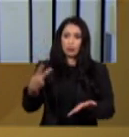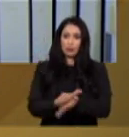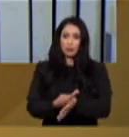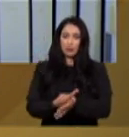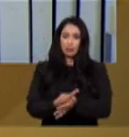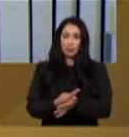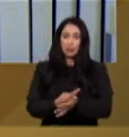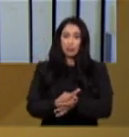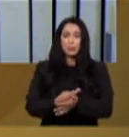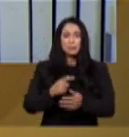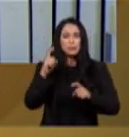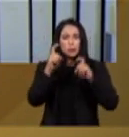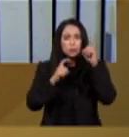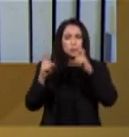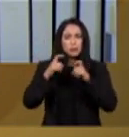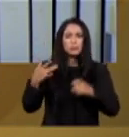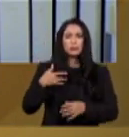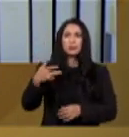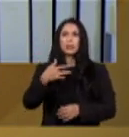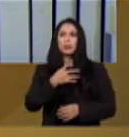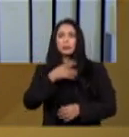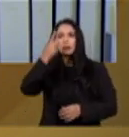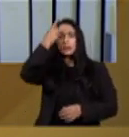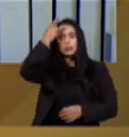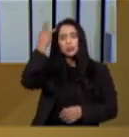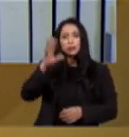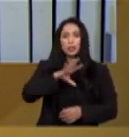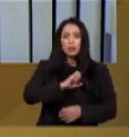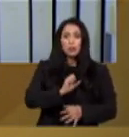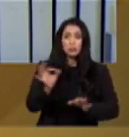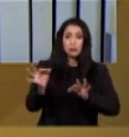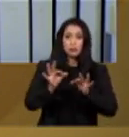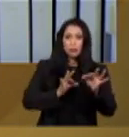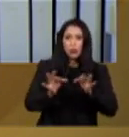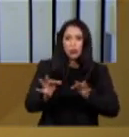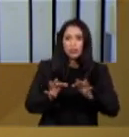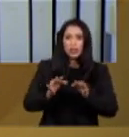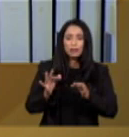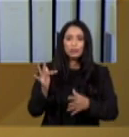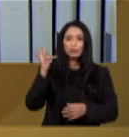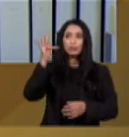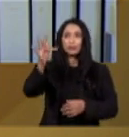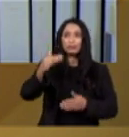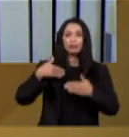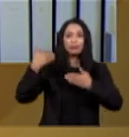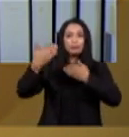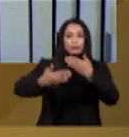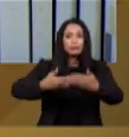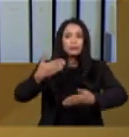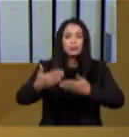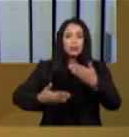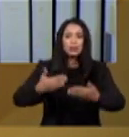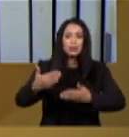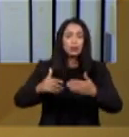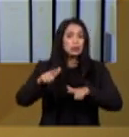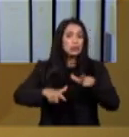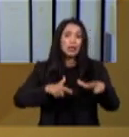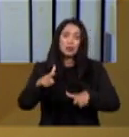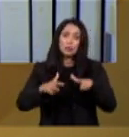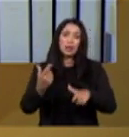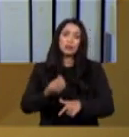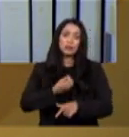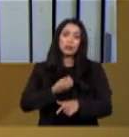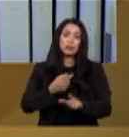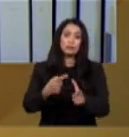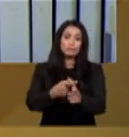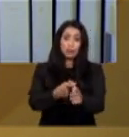que amamos. Projetos foram adiados, negócios, alguns decorrentes do trabalho de uma vida inteira,